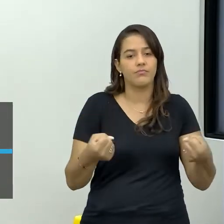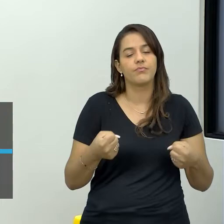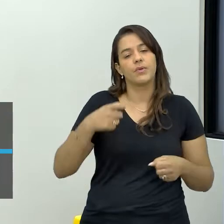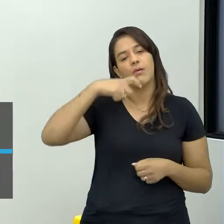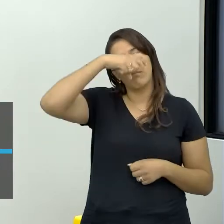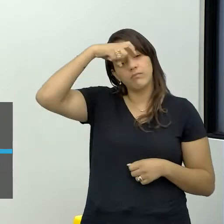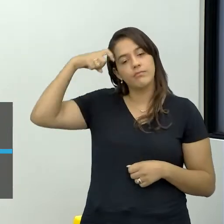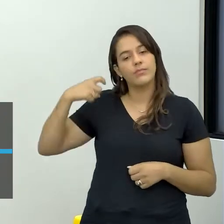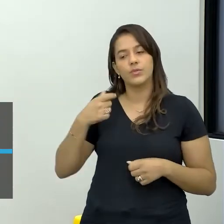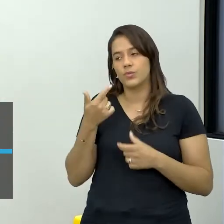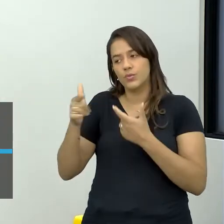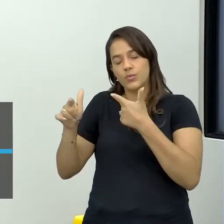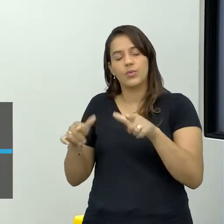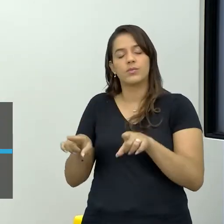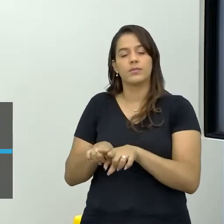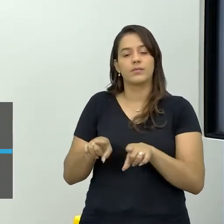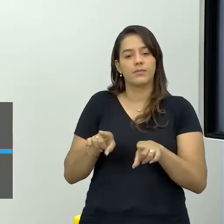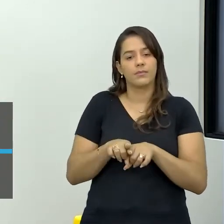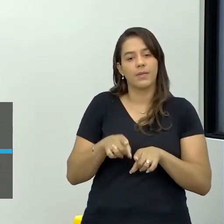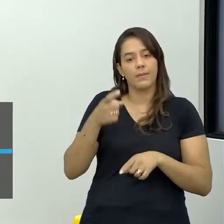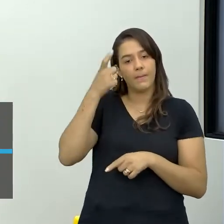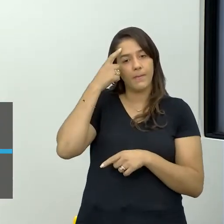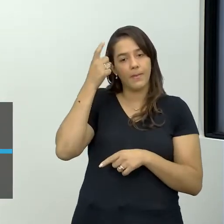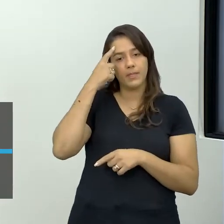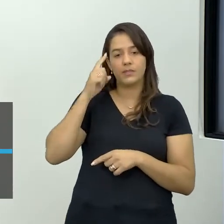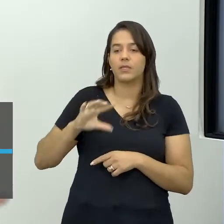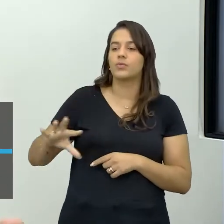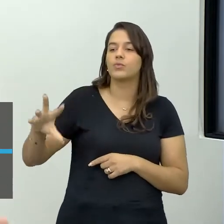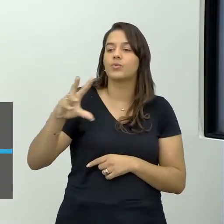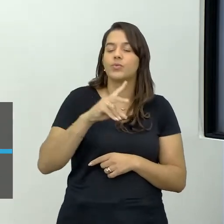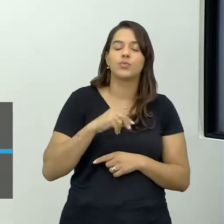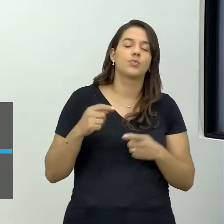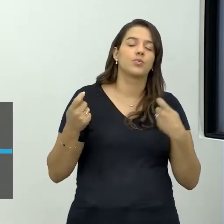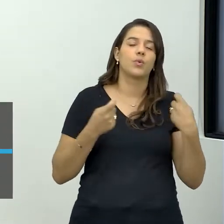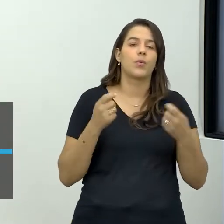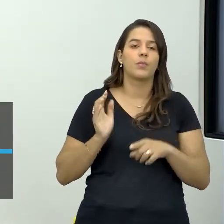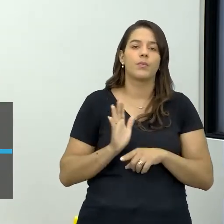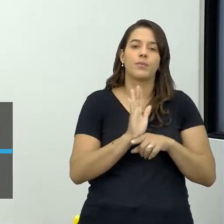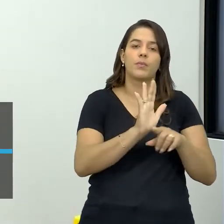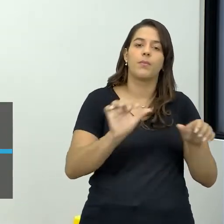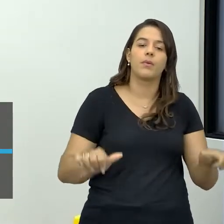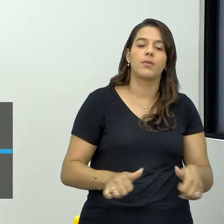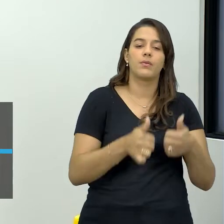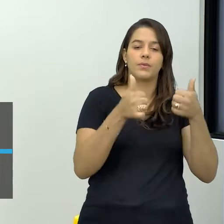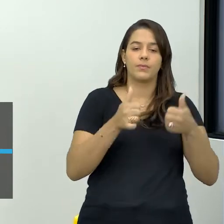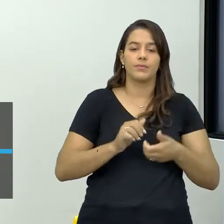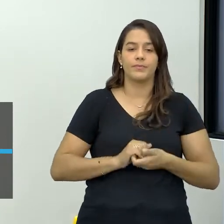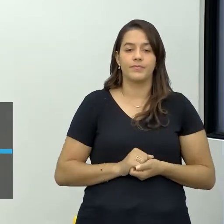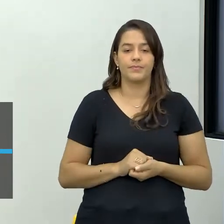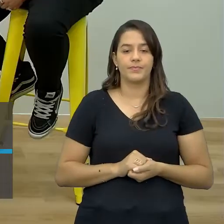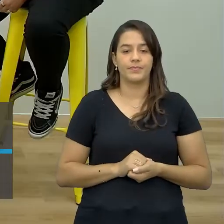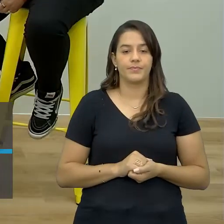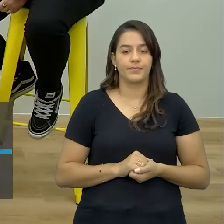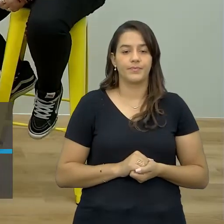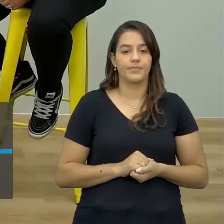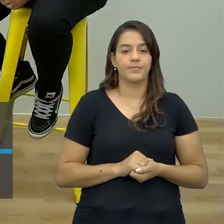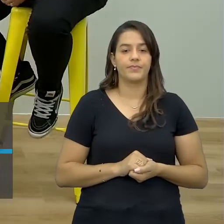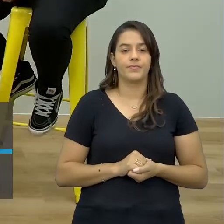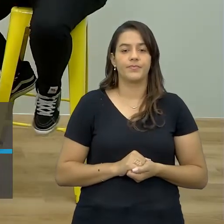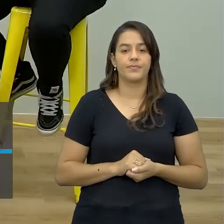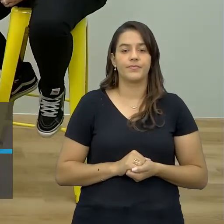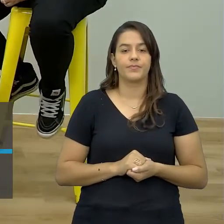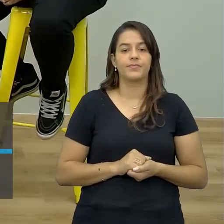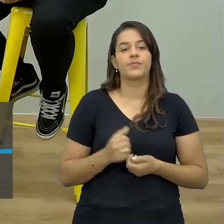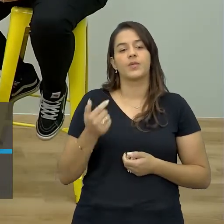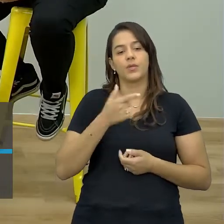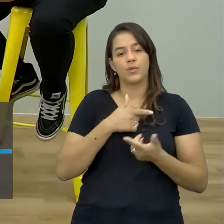o nosso e também o dos outros, né? Pensar a nível micro e macro, o que a gente pode fazer pra melhorar essa situação. A gente tem também aqui outras